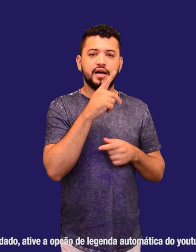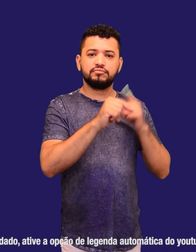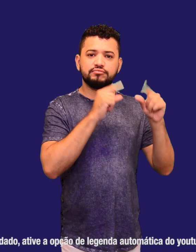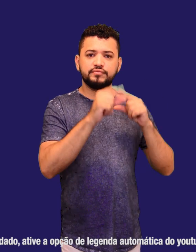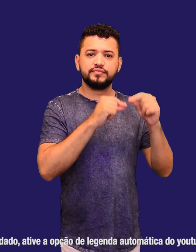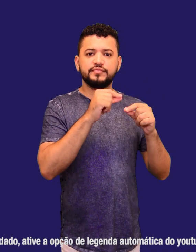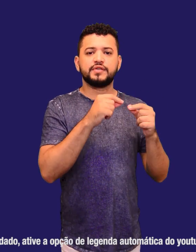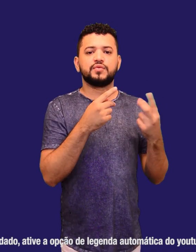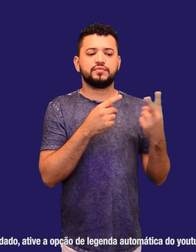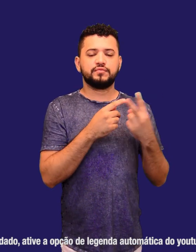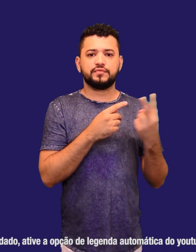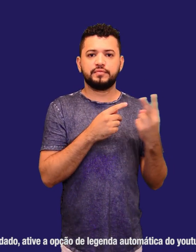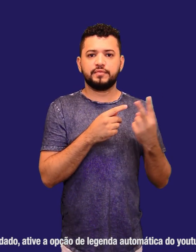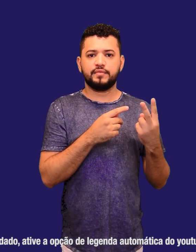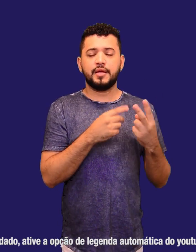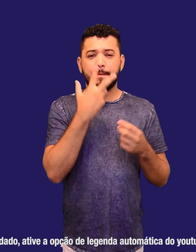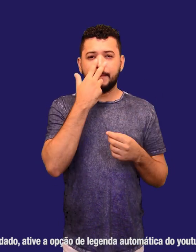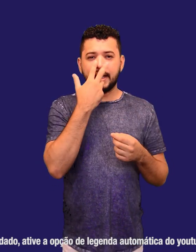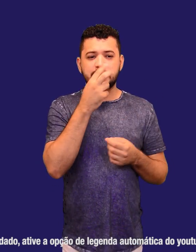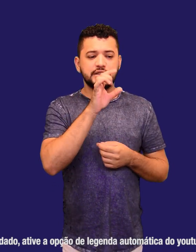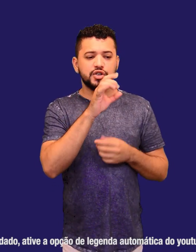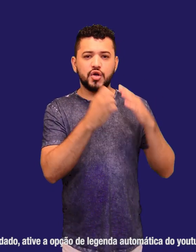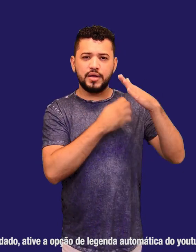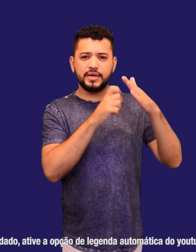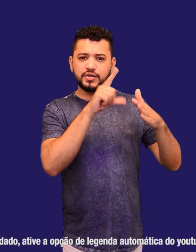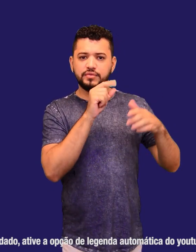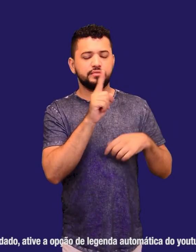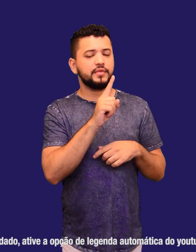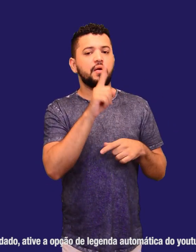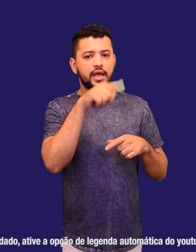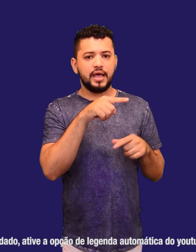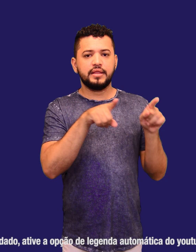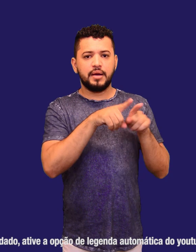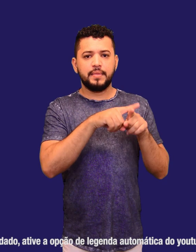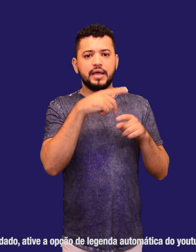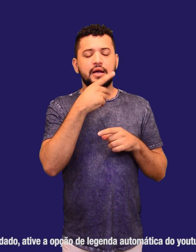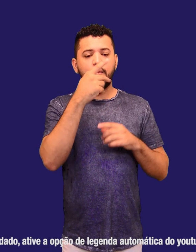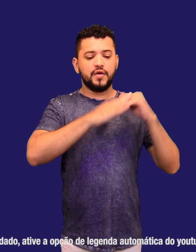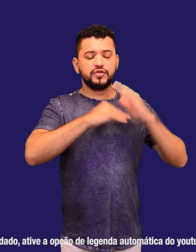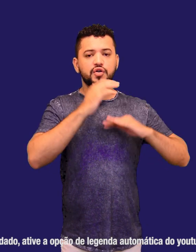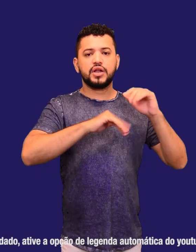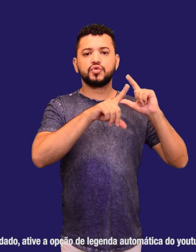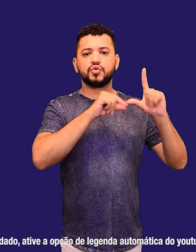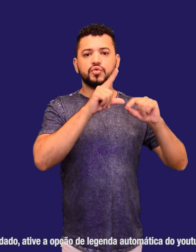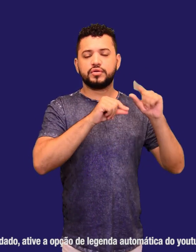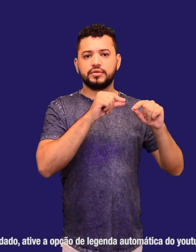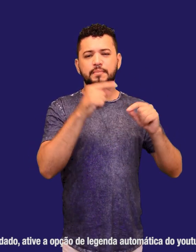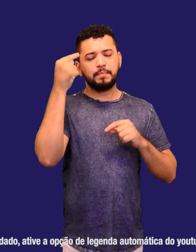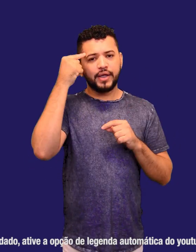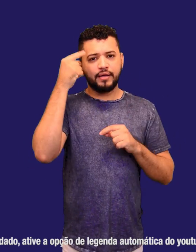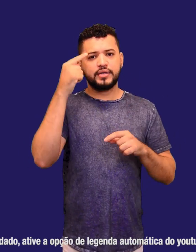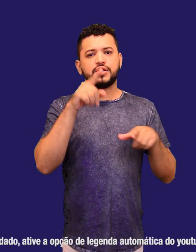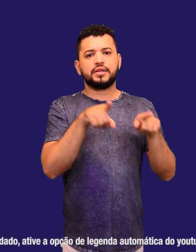escolha de ambos os lados. Parece que só a empresa está escolhendo, mas não, é o momento também de o profissional fazer a sua escolha. Então, pense no